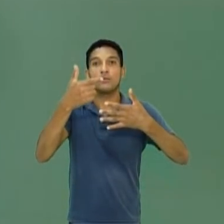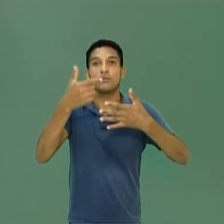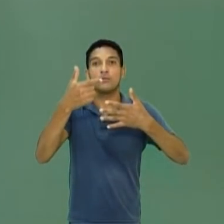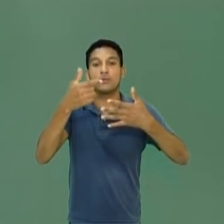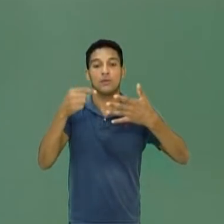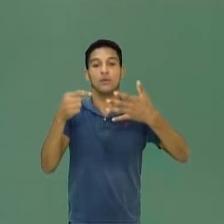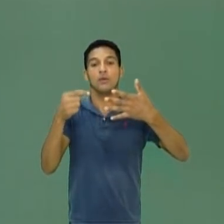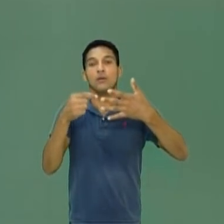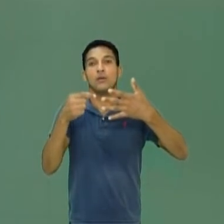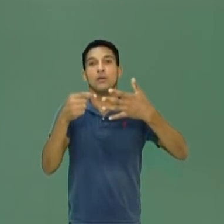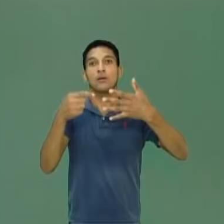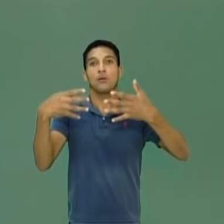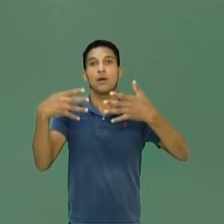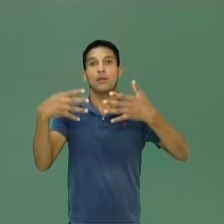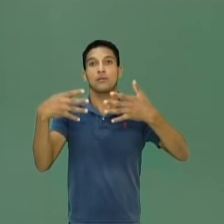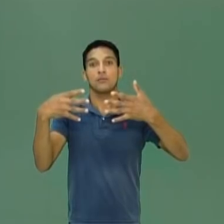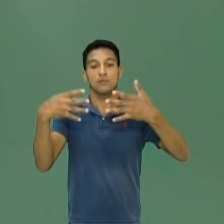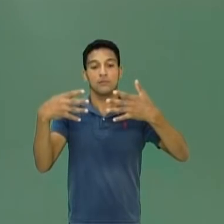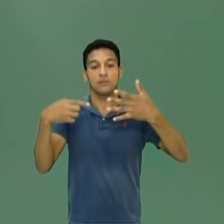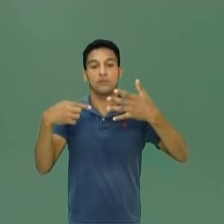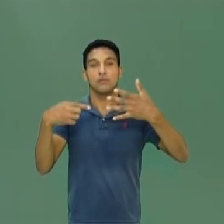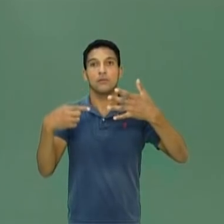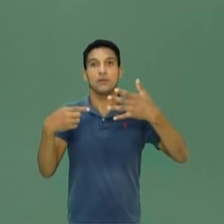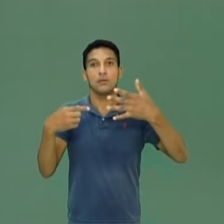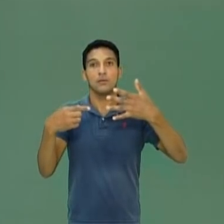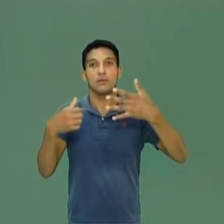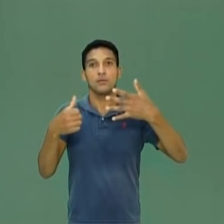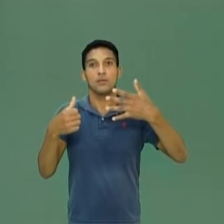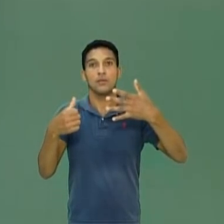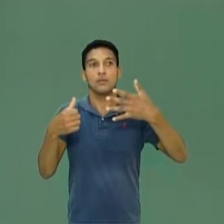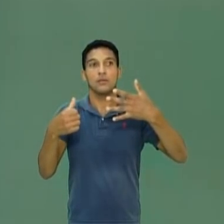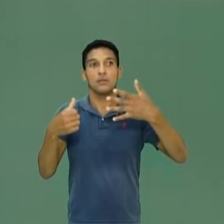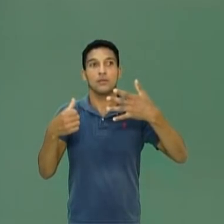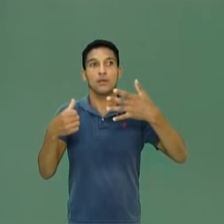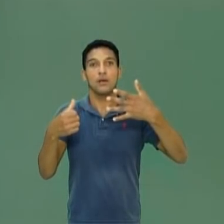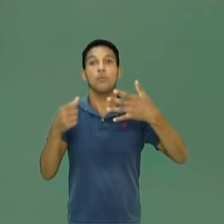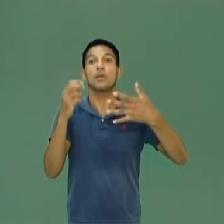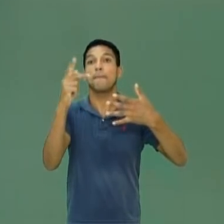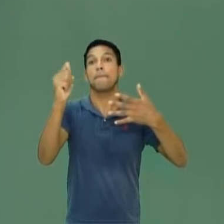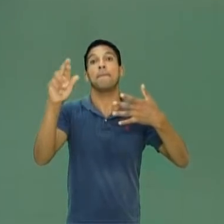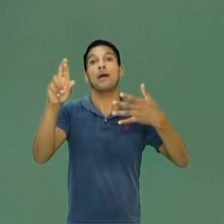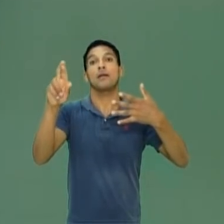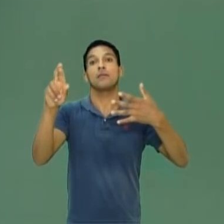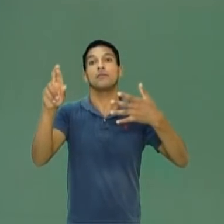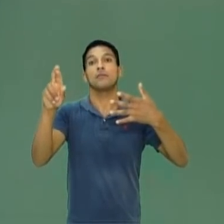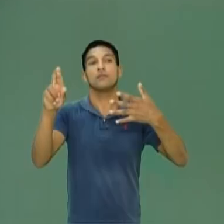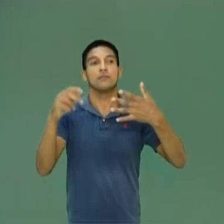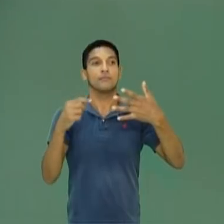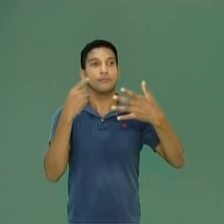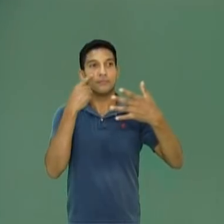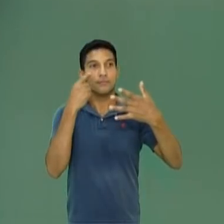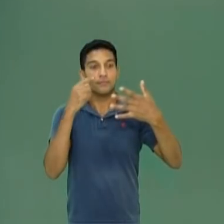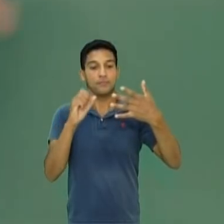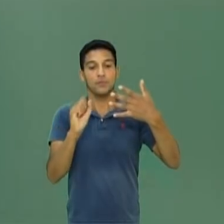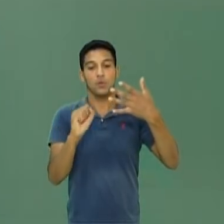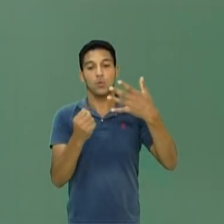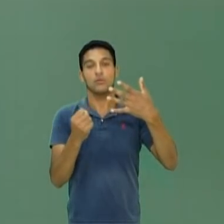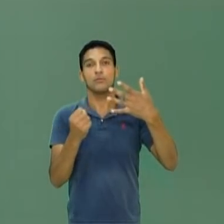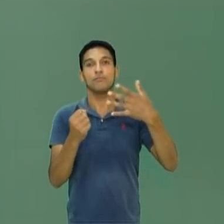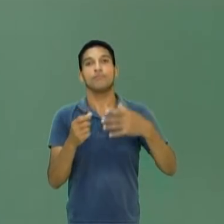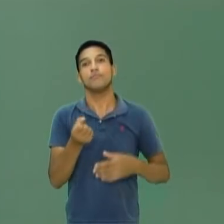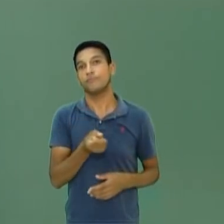O exercício número 1, no item A, pedia para você escrever a sequência dos números pares, né? Então eu posso representar